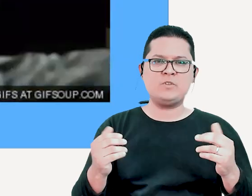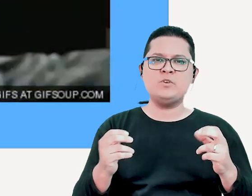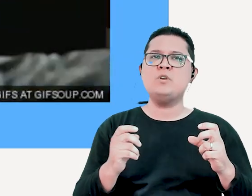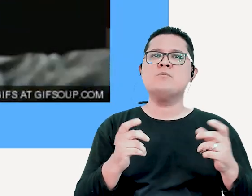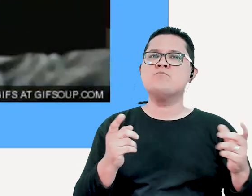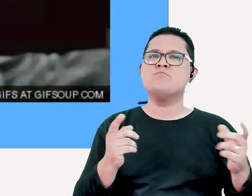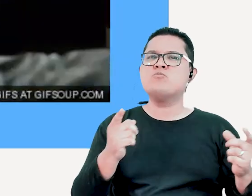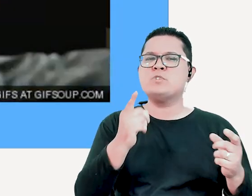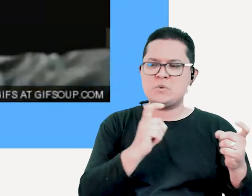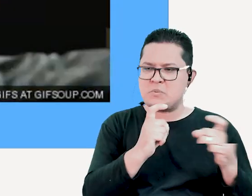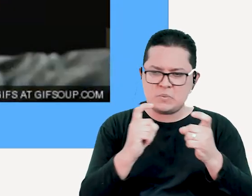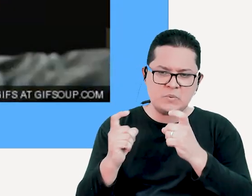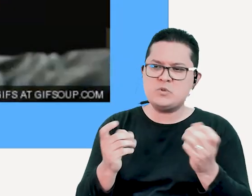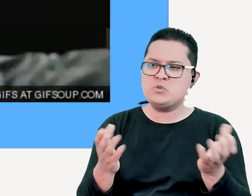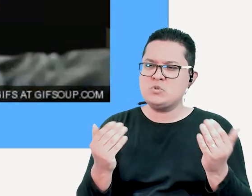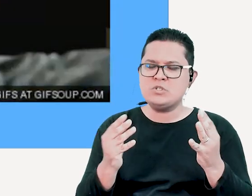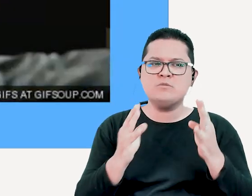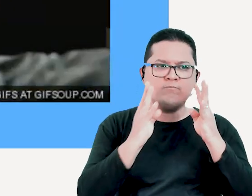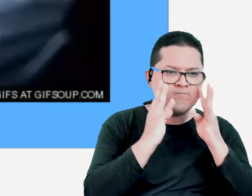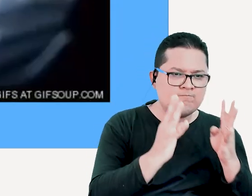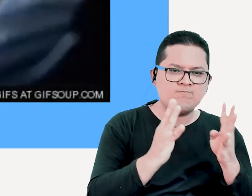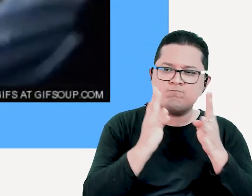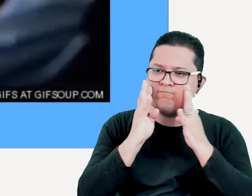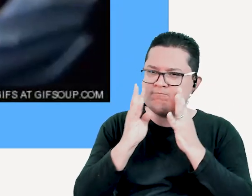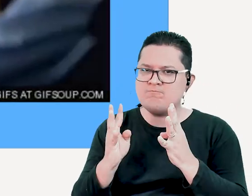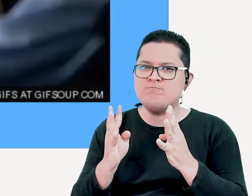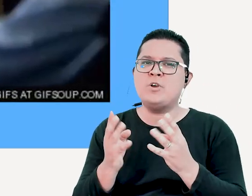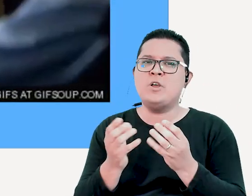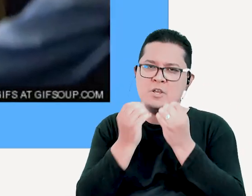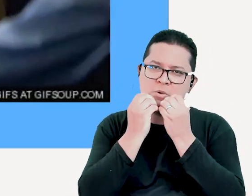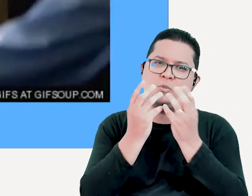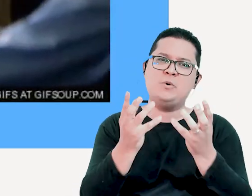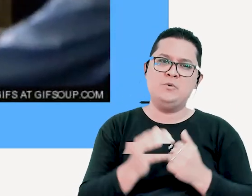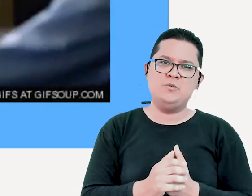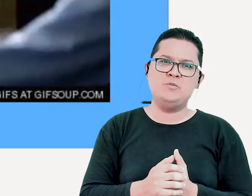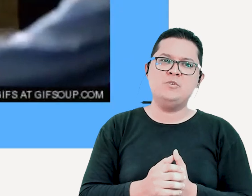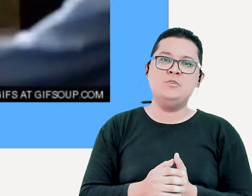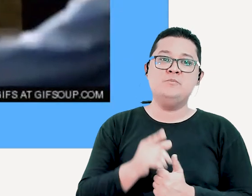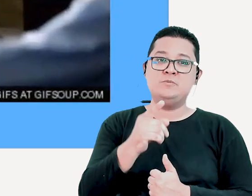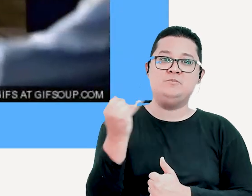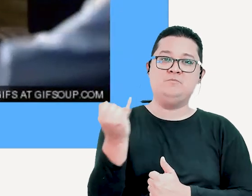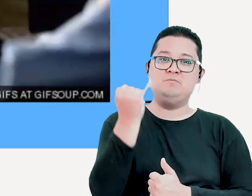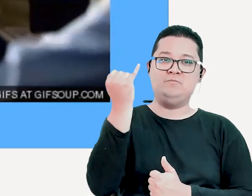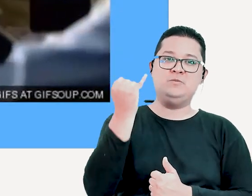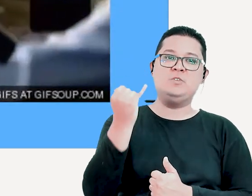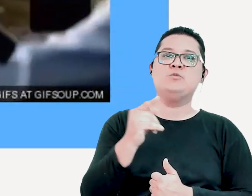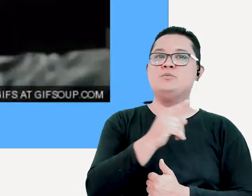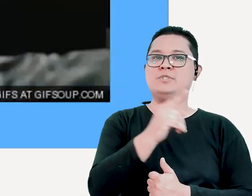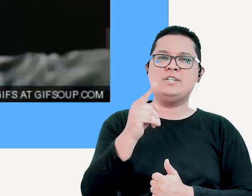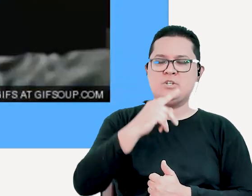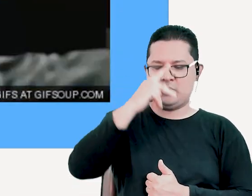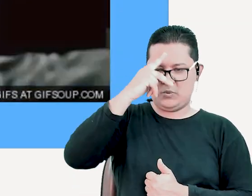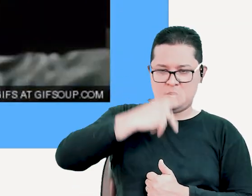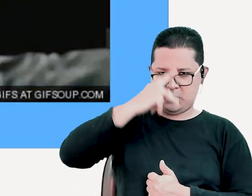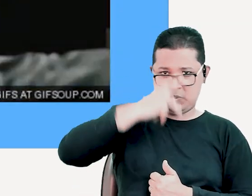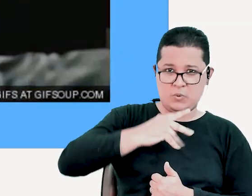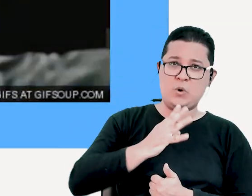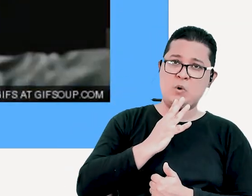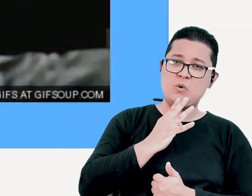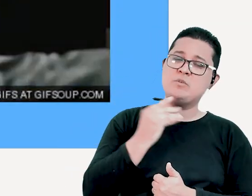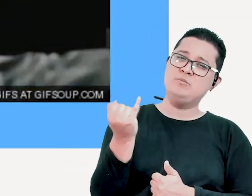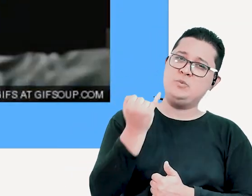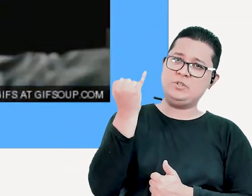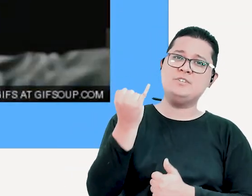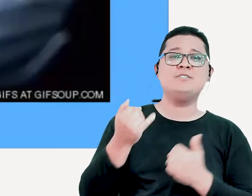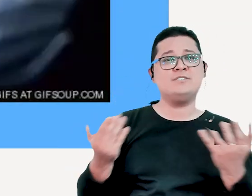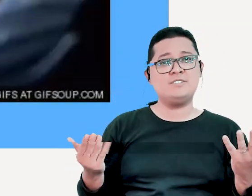o autoconhecimento é tudo quando a gente quer escalar boas práticas, né? É importante para a gente ter essa visão do